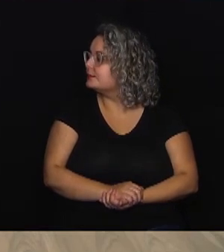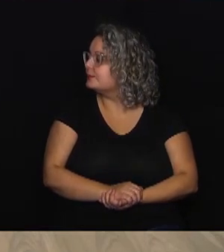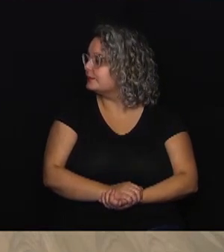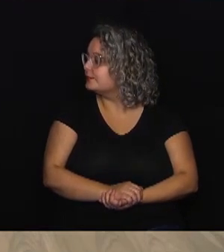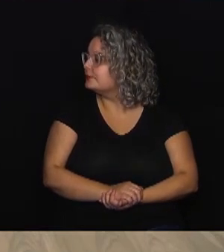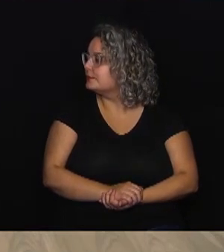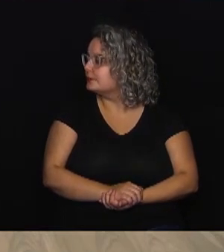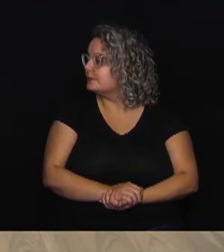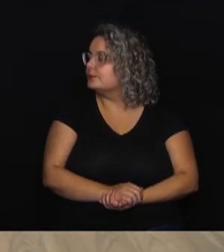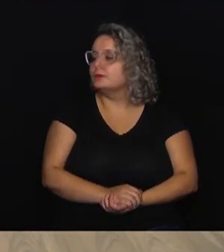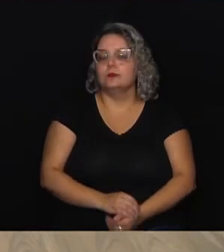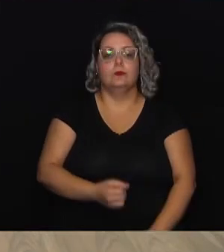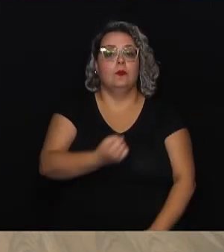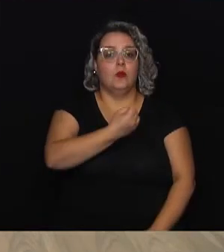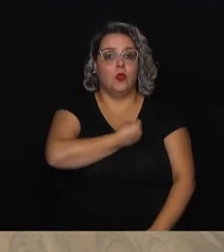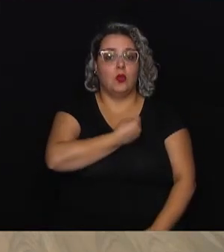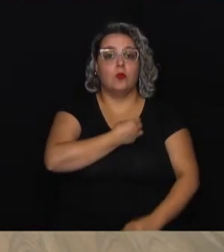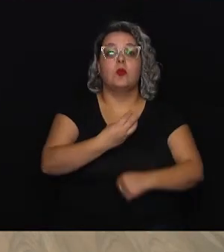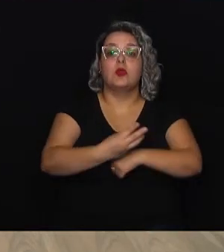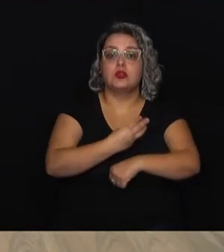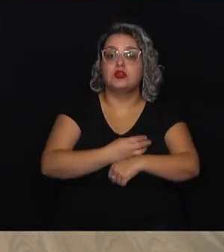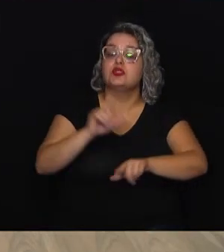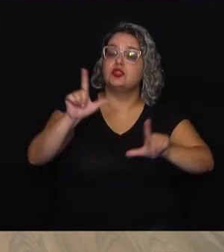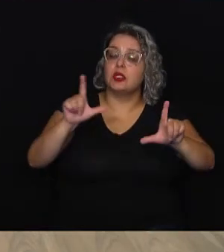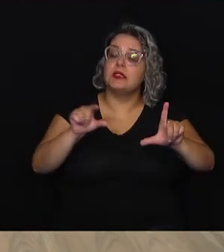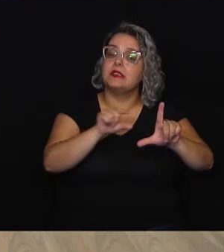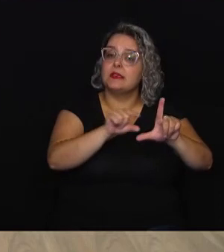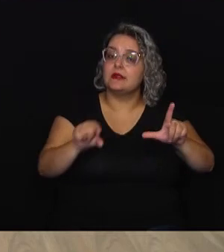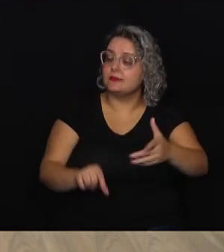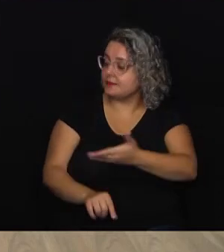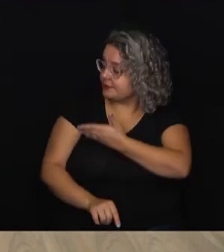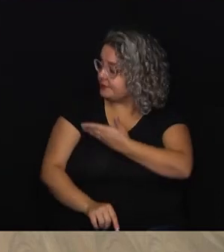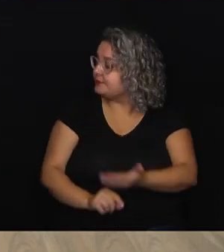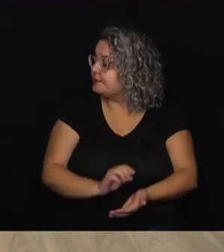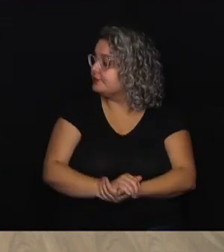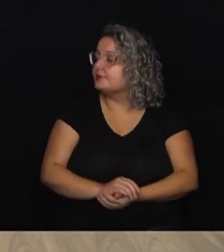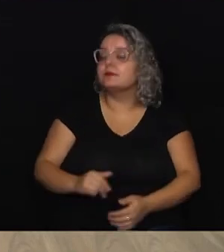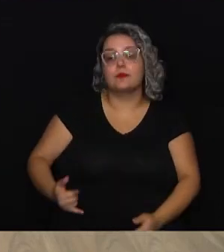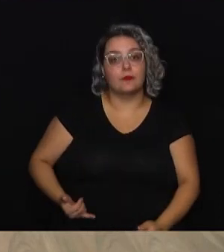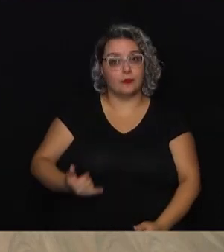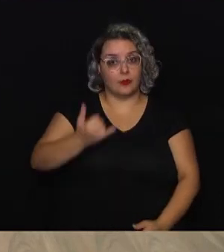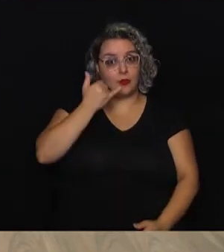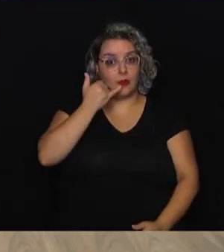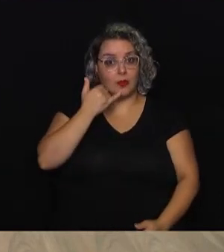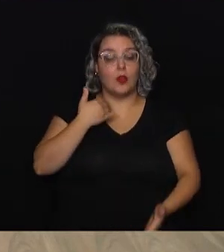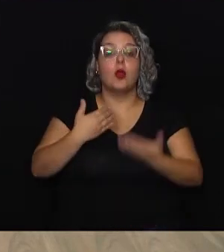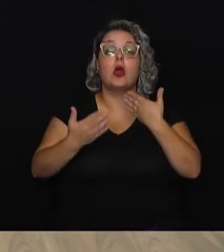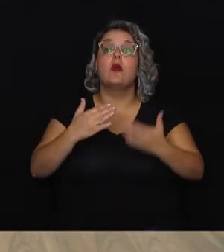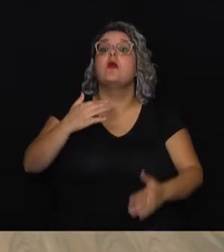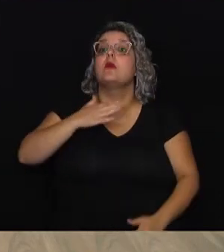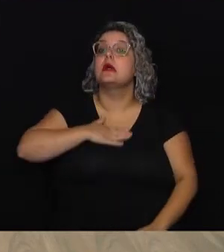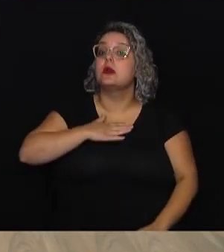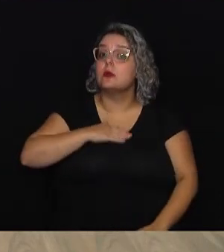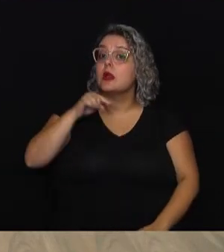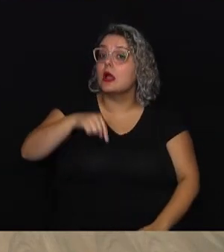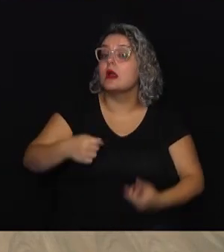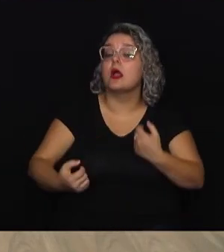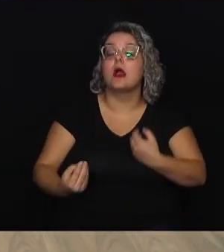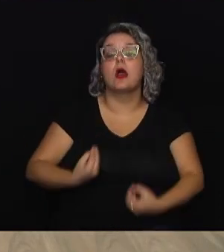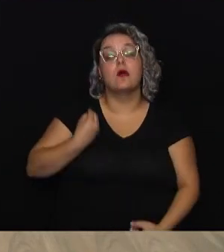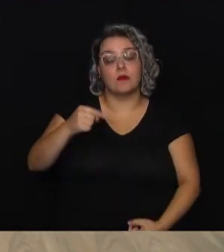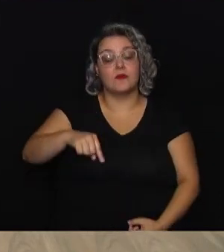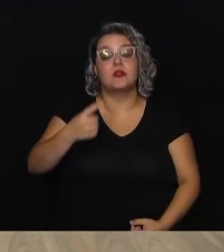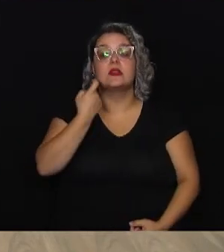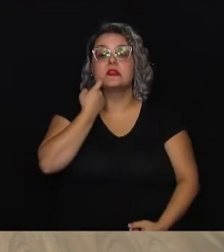978293776. O número do WhatsApp já aparece aqui na sua tela. Pegue o seu celular, conversa comigo ao vivo nesta